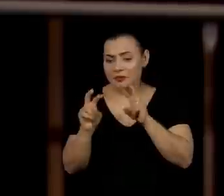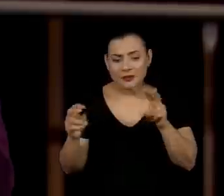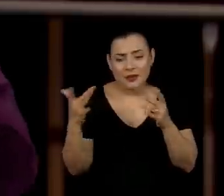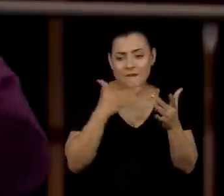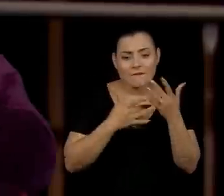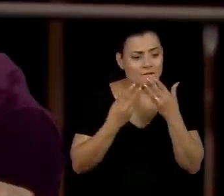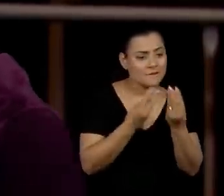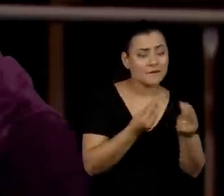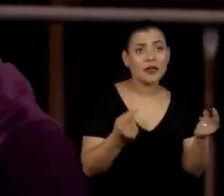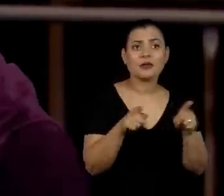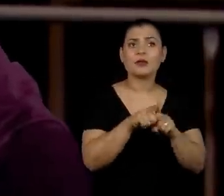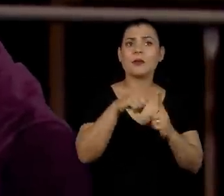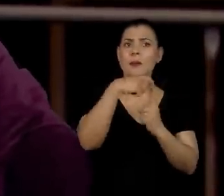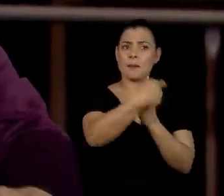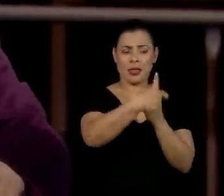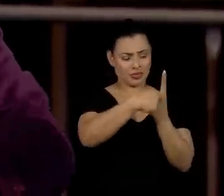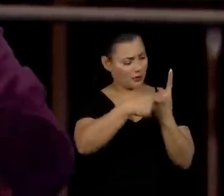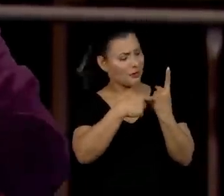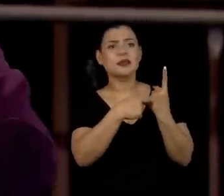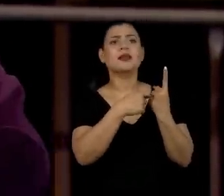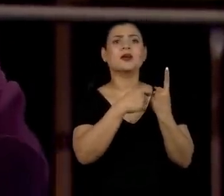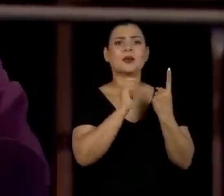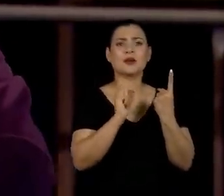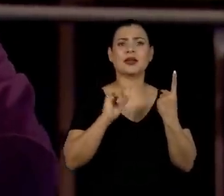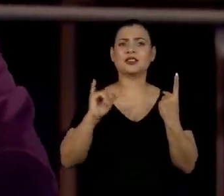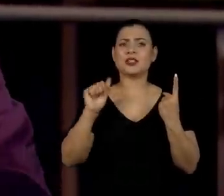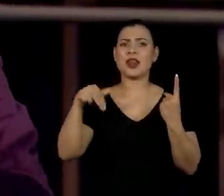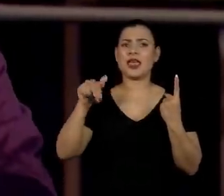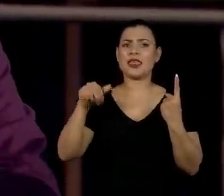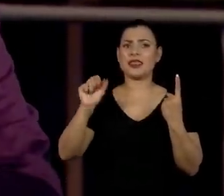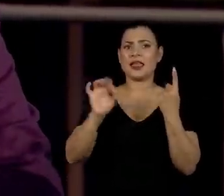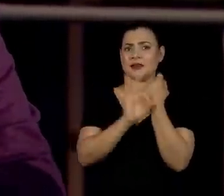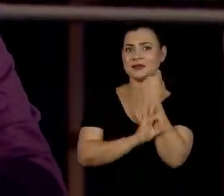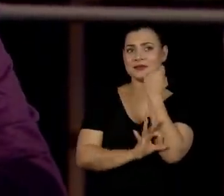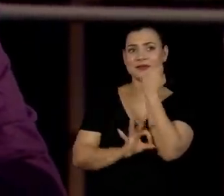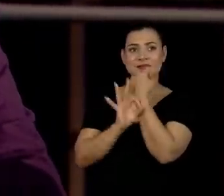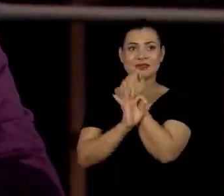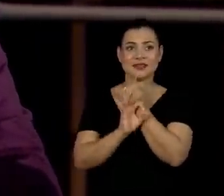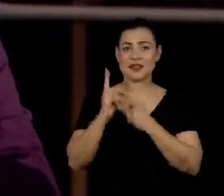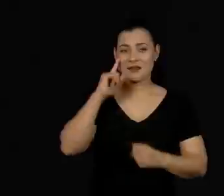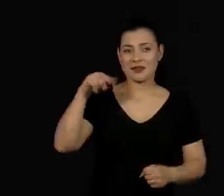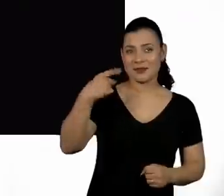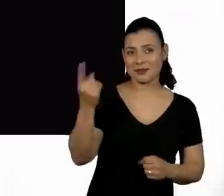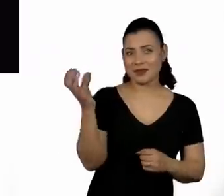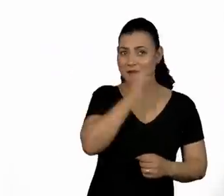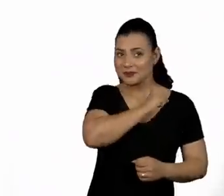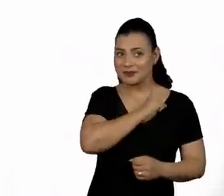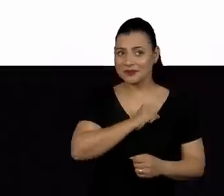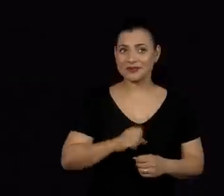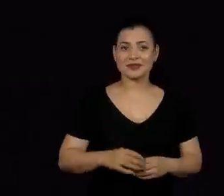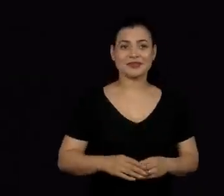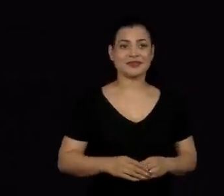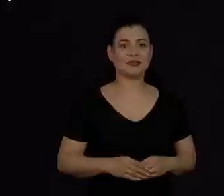cascas de banana com Janaína Torres rueda até loguinho